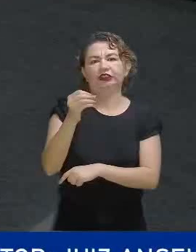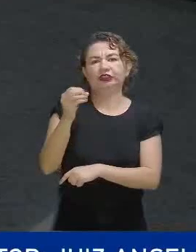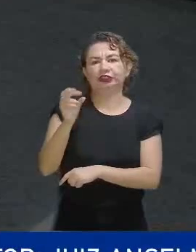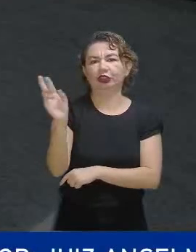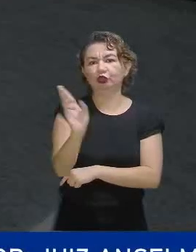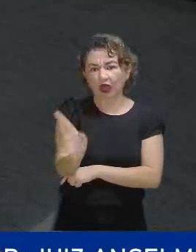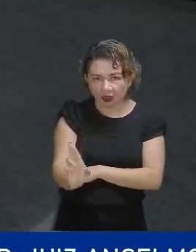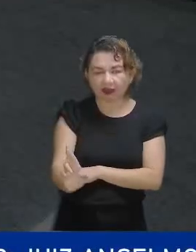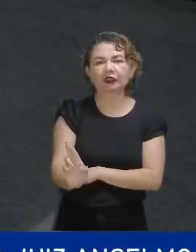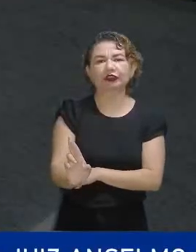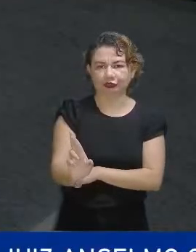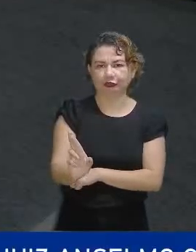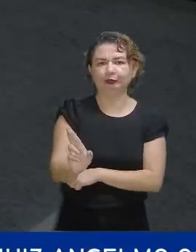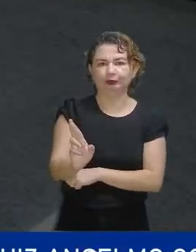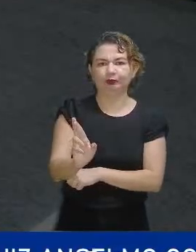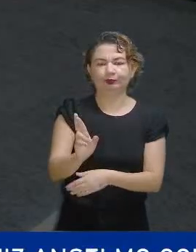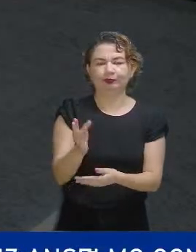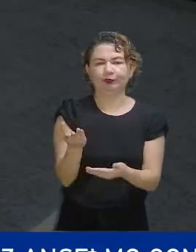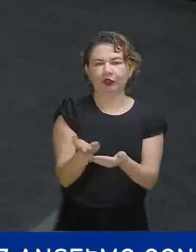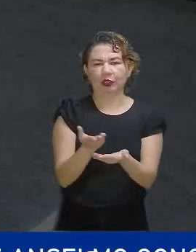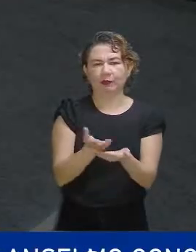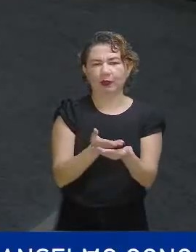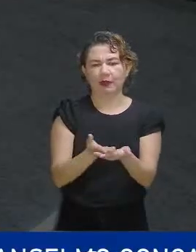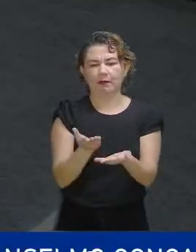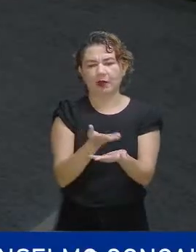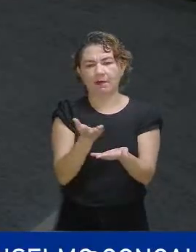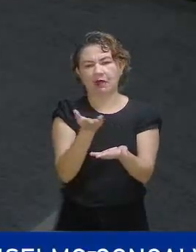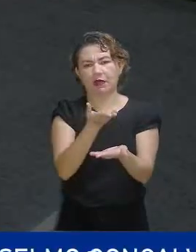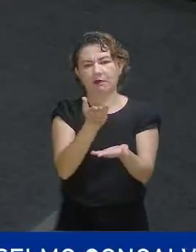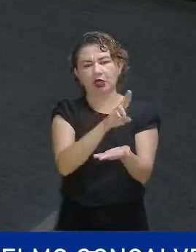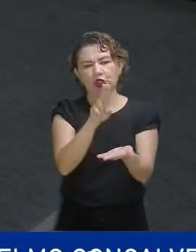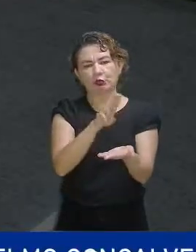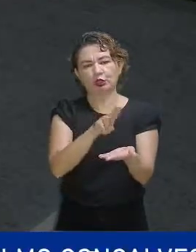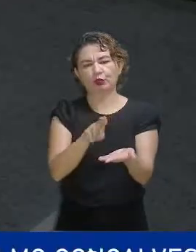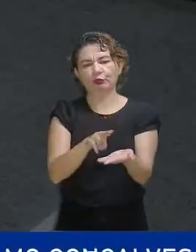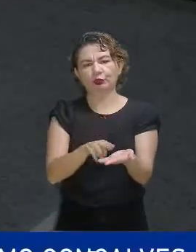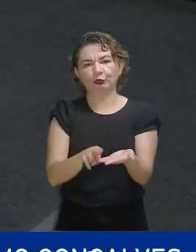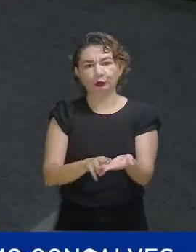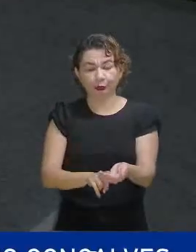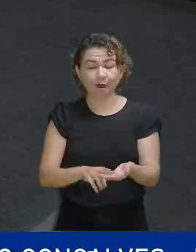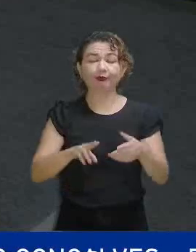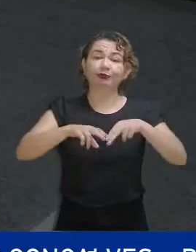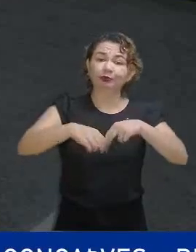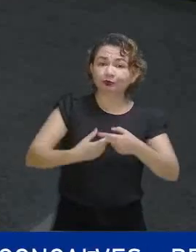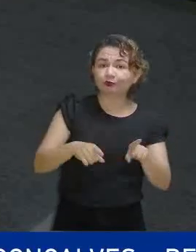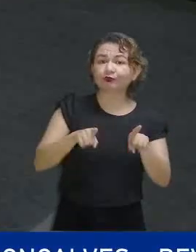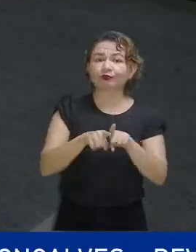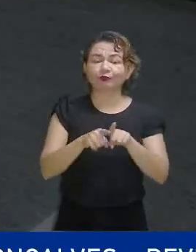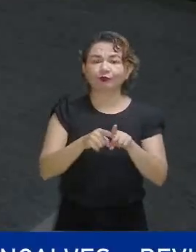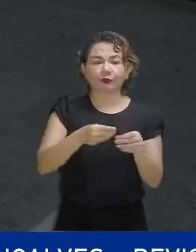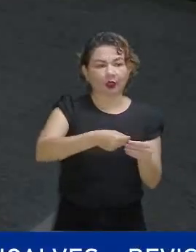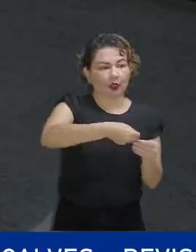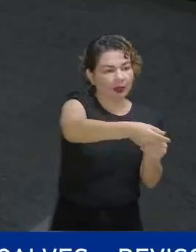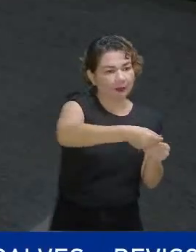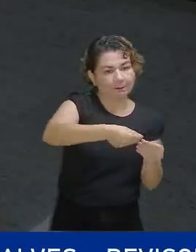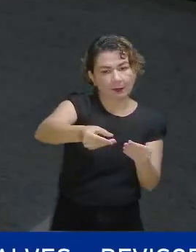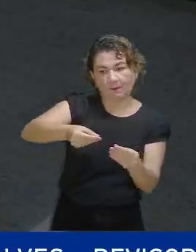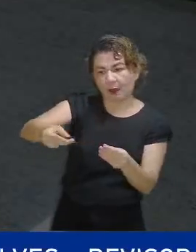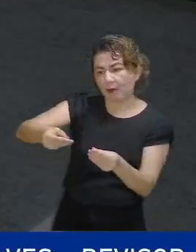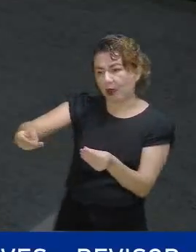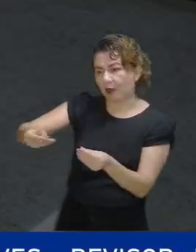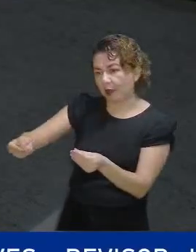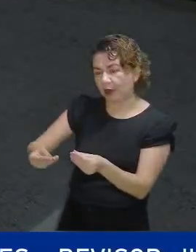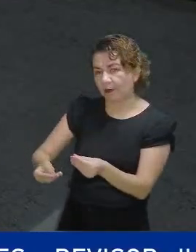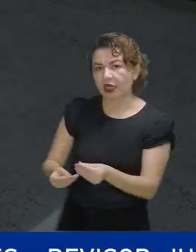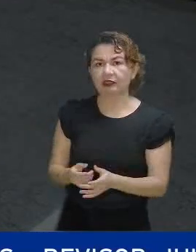19.700, distribuídos em envelopes com anotações de números de terceiros, supostamente destinatários dos valores.